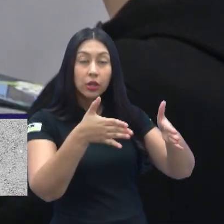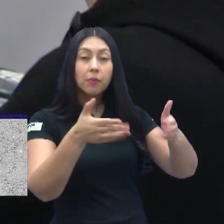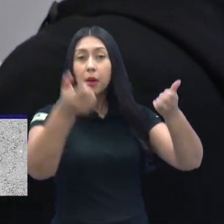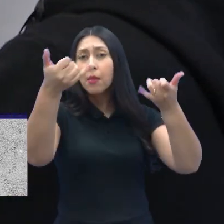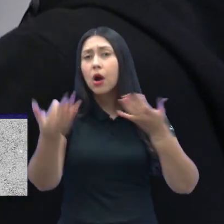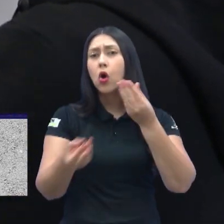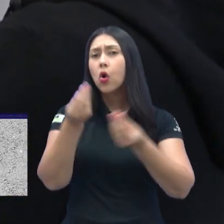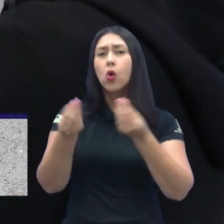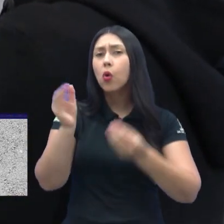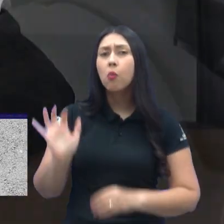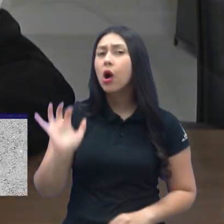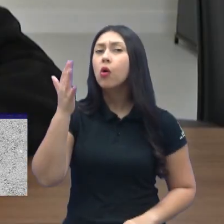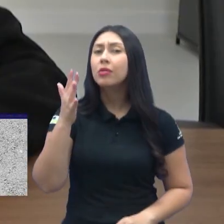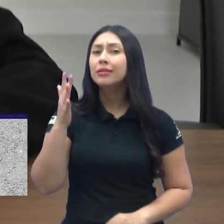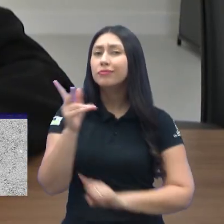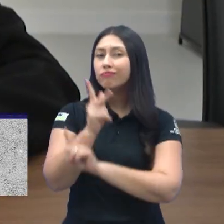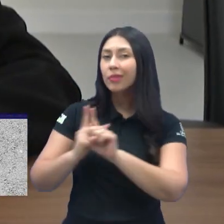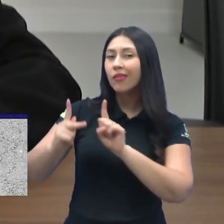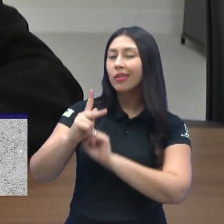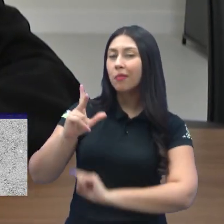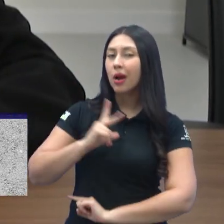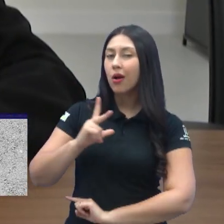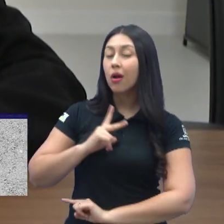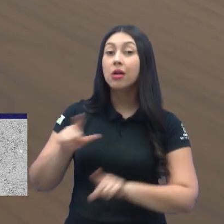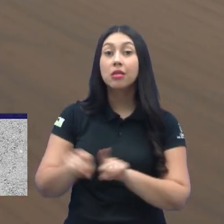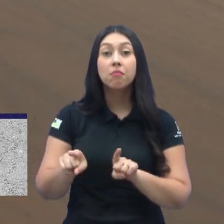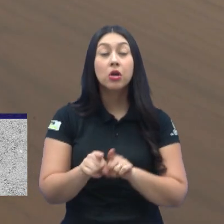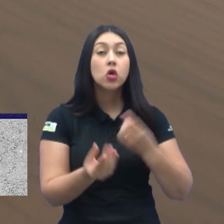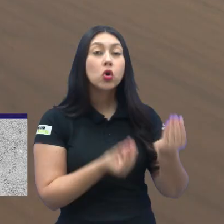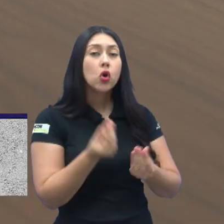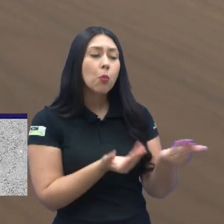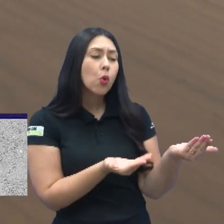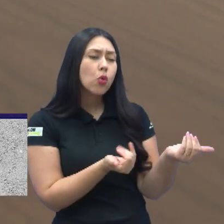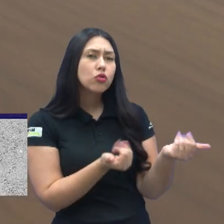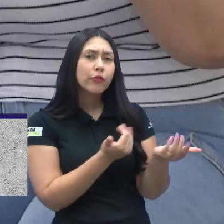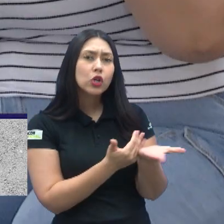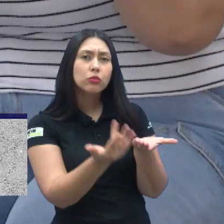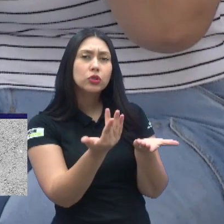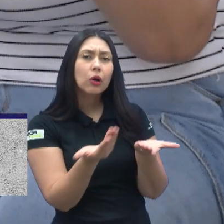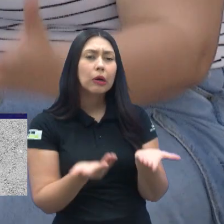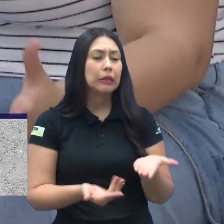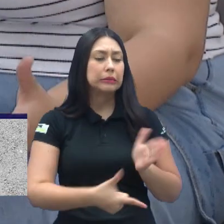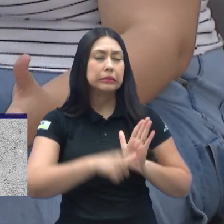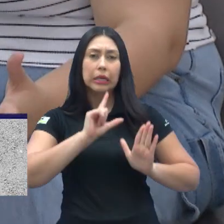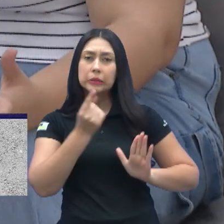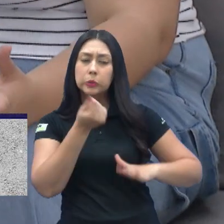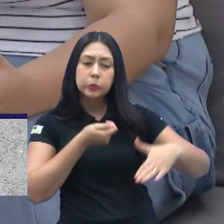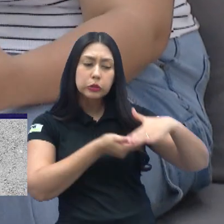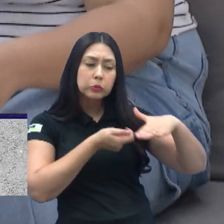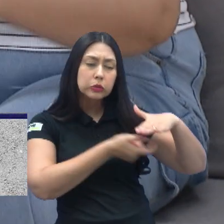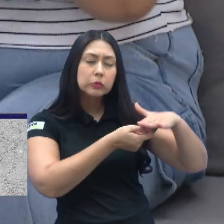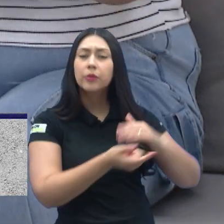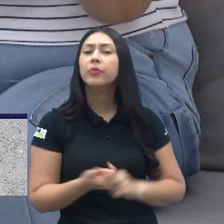a previdência privada e com um jovem que começou a investir desde cedo. A partir de que idade eu posso começar a fazer